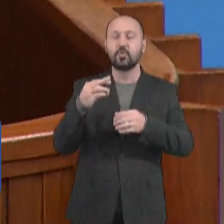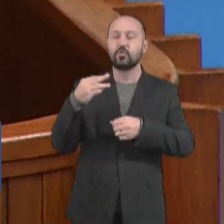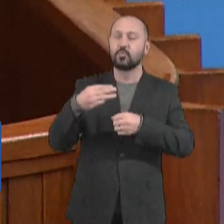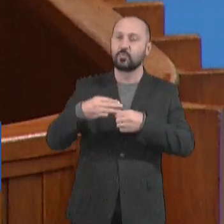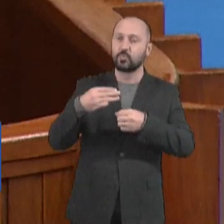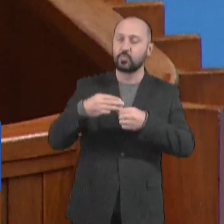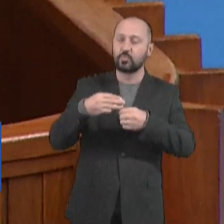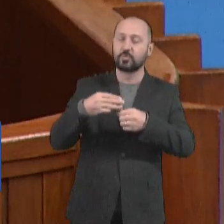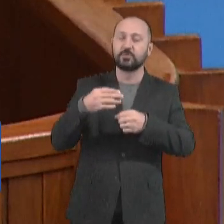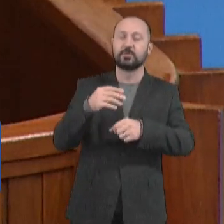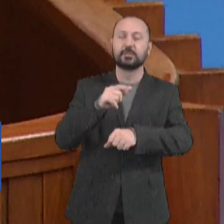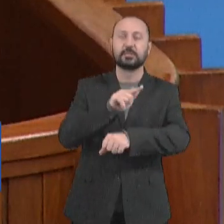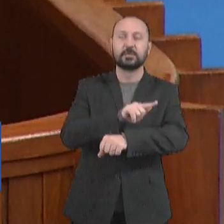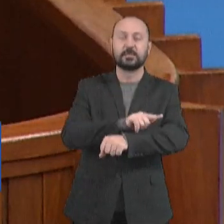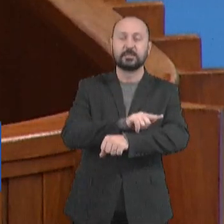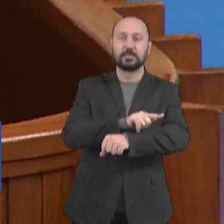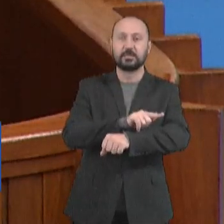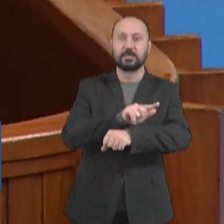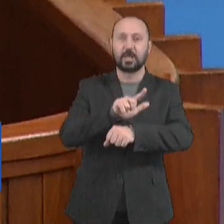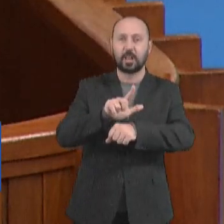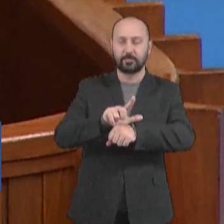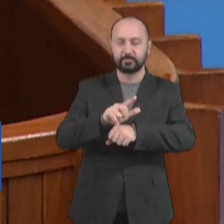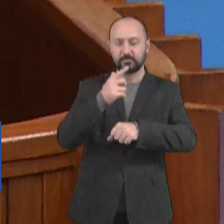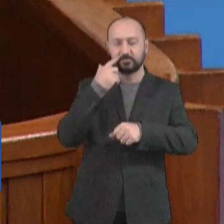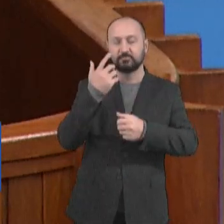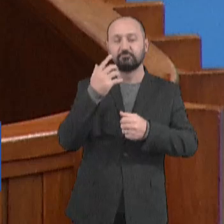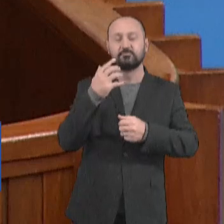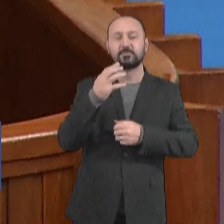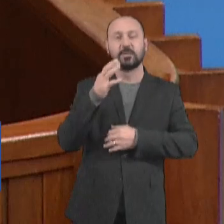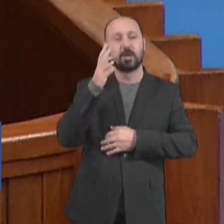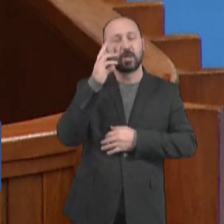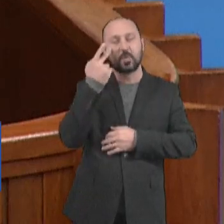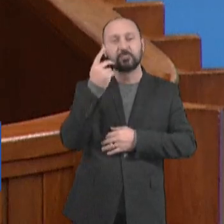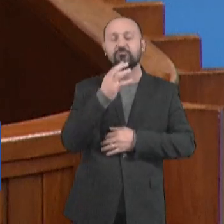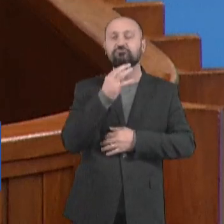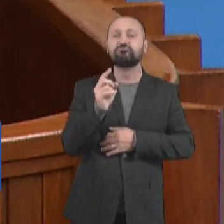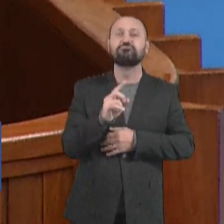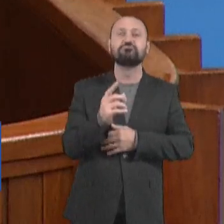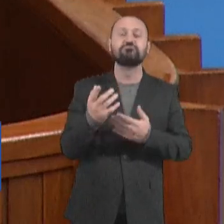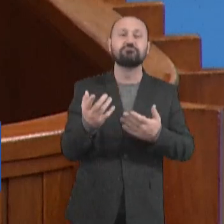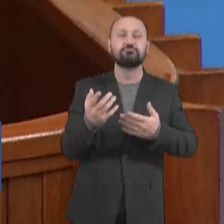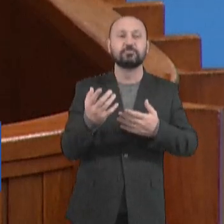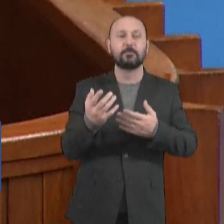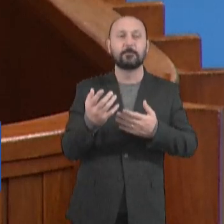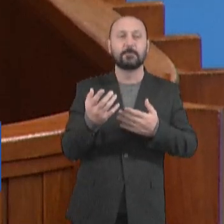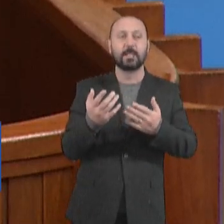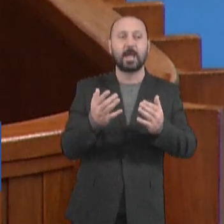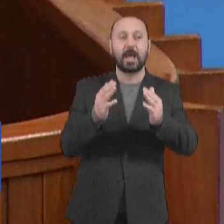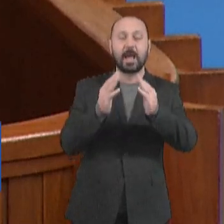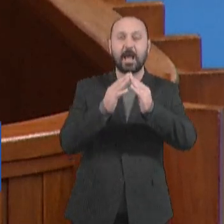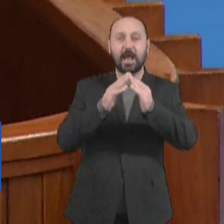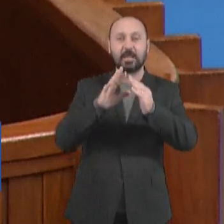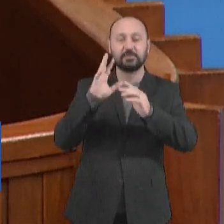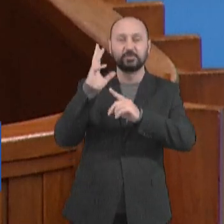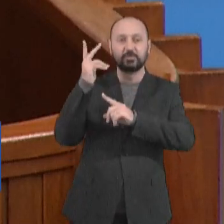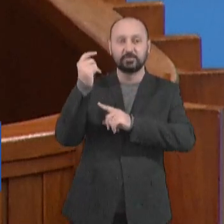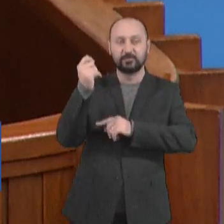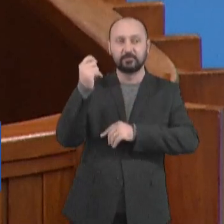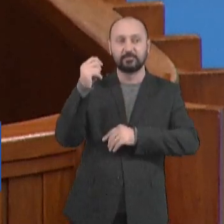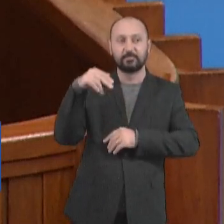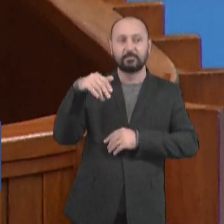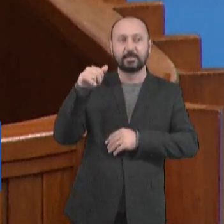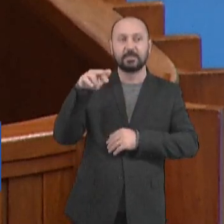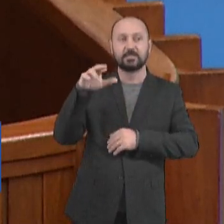município de Guialopes, e da história ser reconhecida dessas pessoas, da casa de um artista, Marcelo